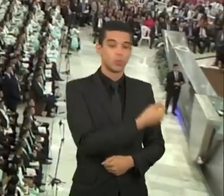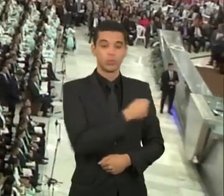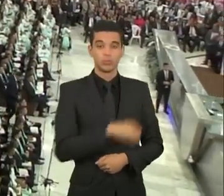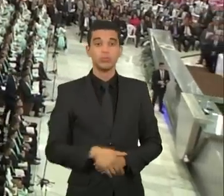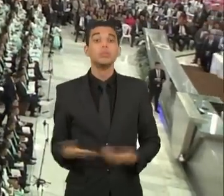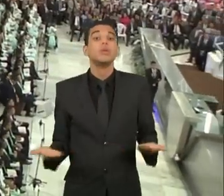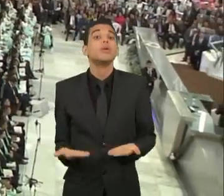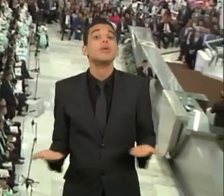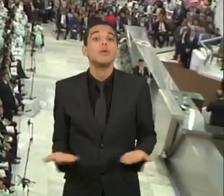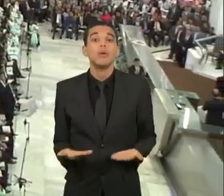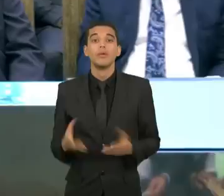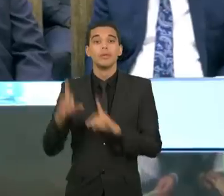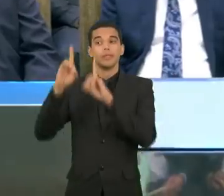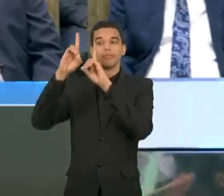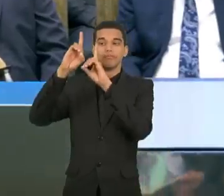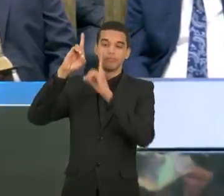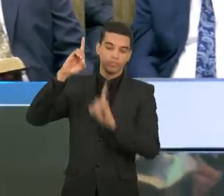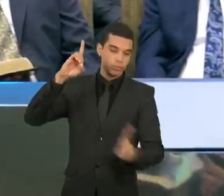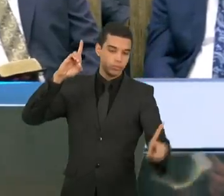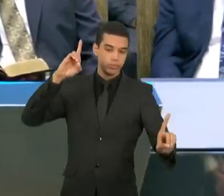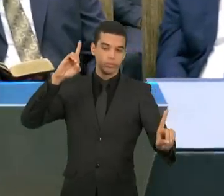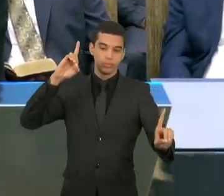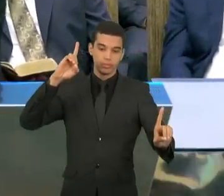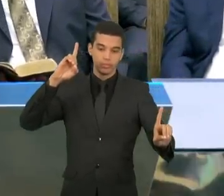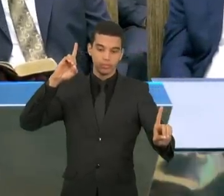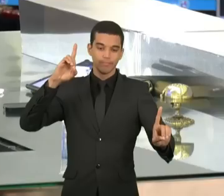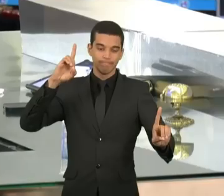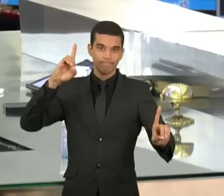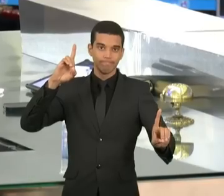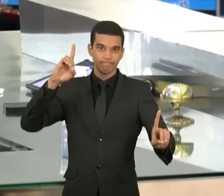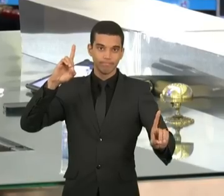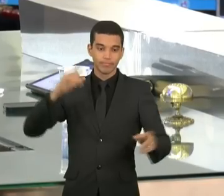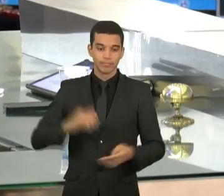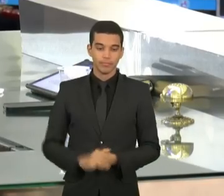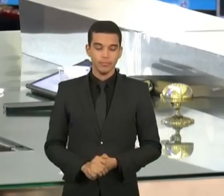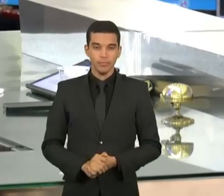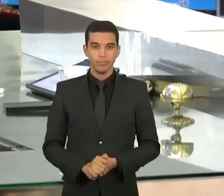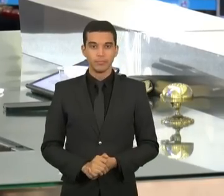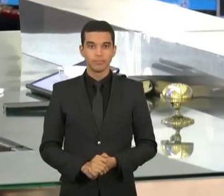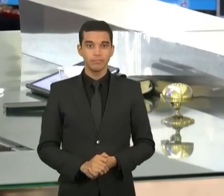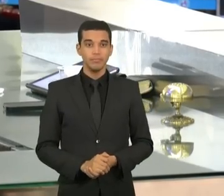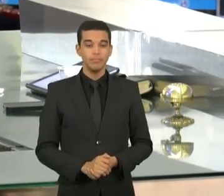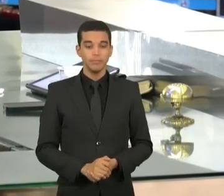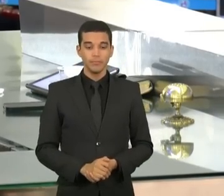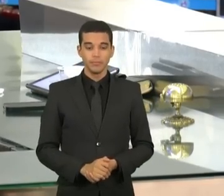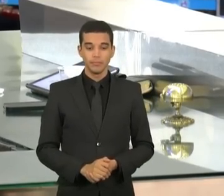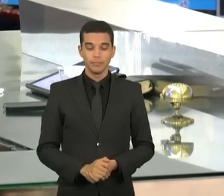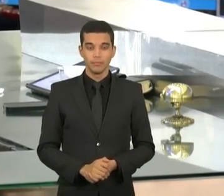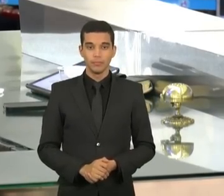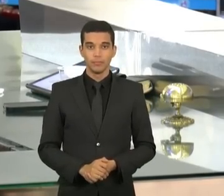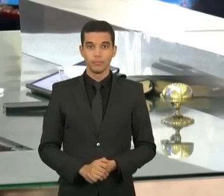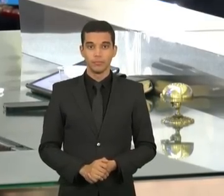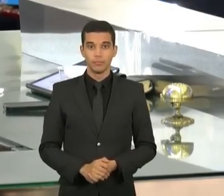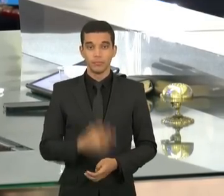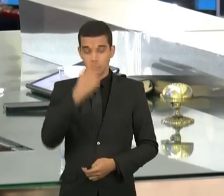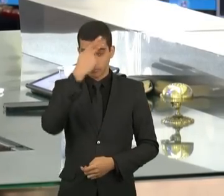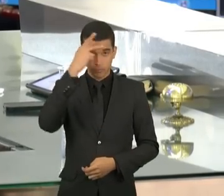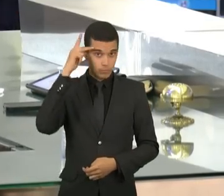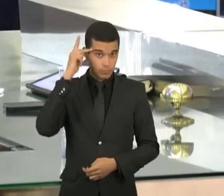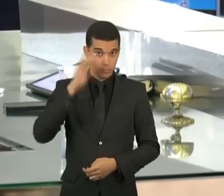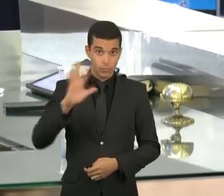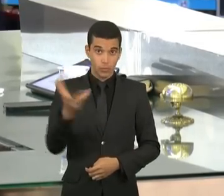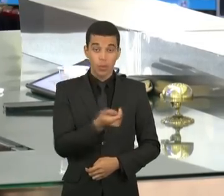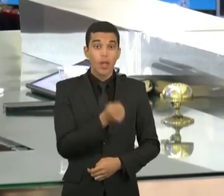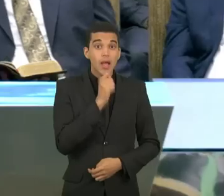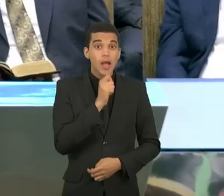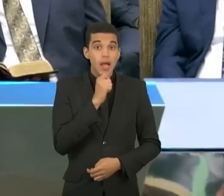estão destituídos, escute, destituídos estão. está no presente do indicativo. Uau!